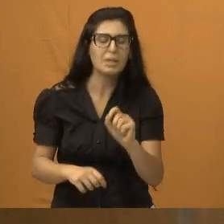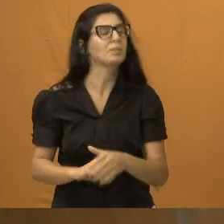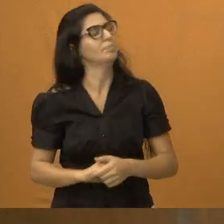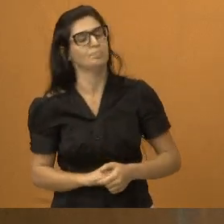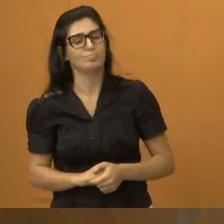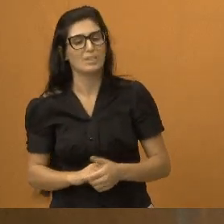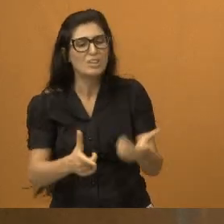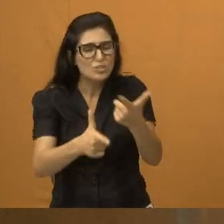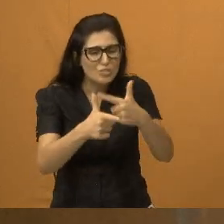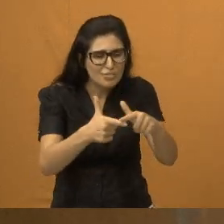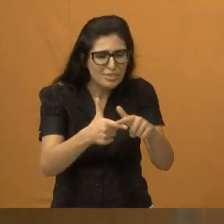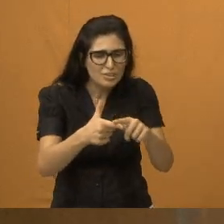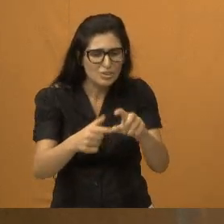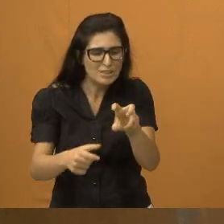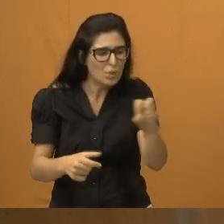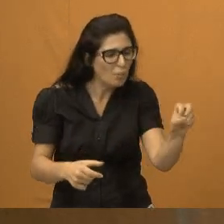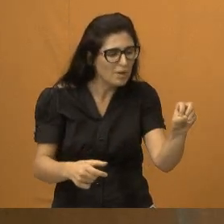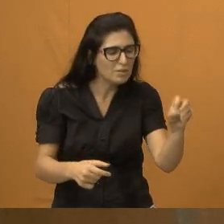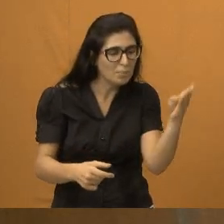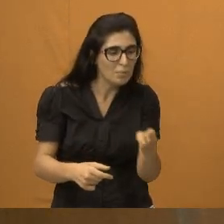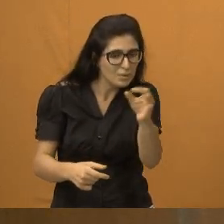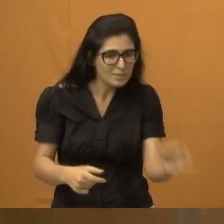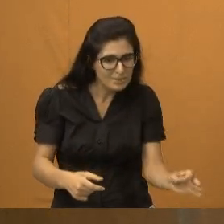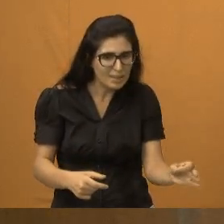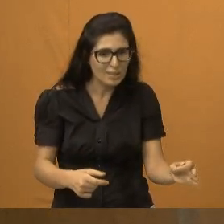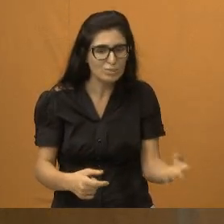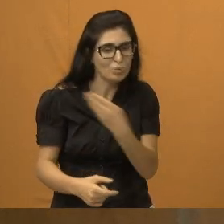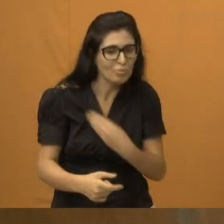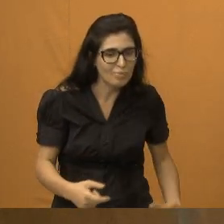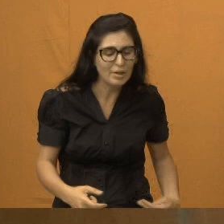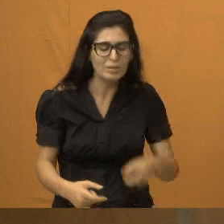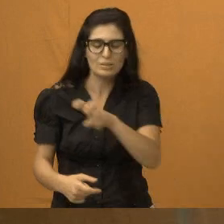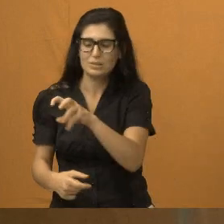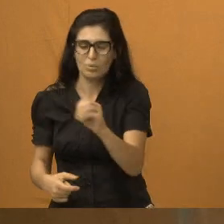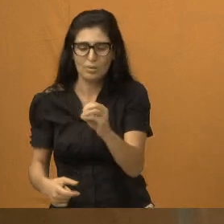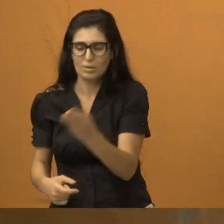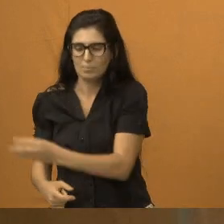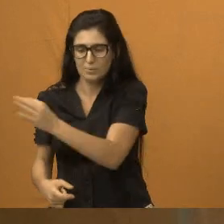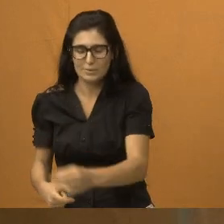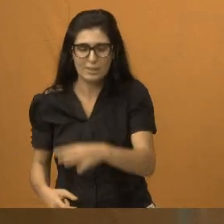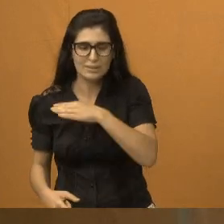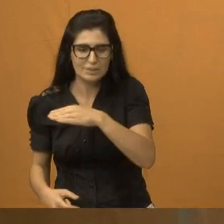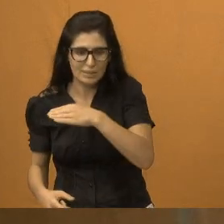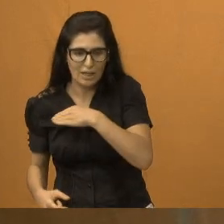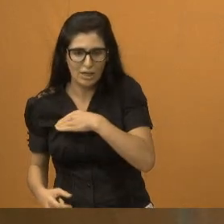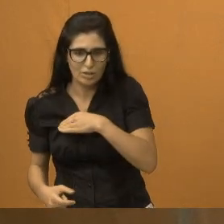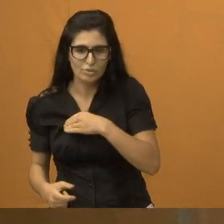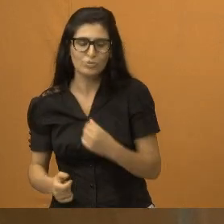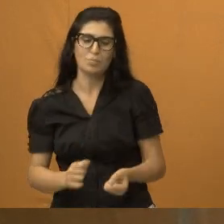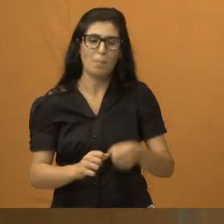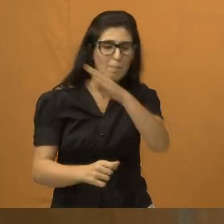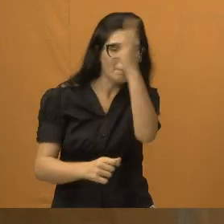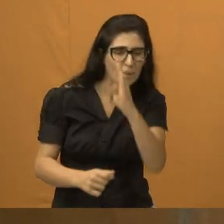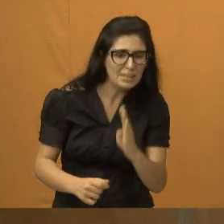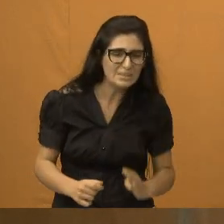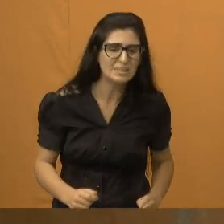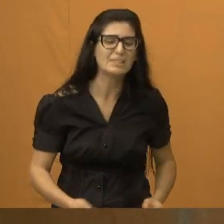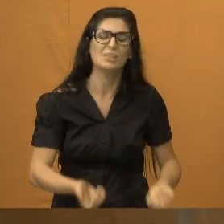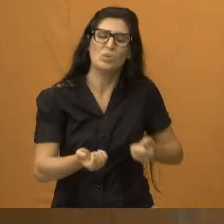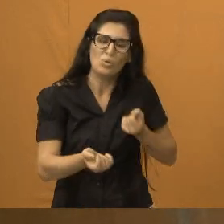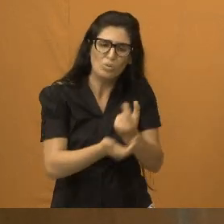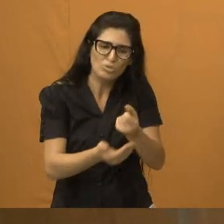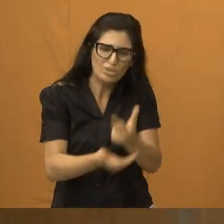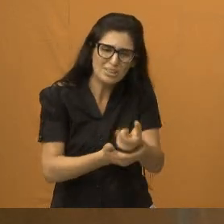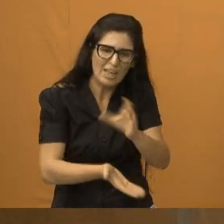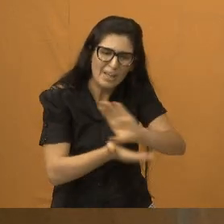próprio Brasil em si, ele tem investido menos. Com essa questão de investimento menor, nós tivemos uma